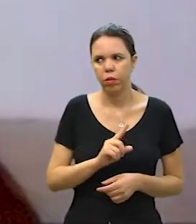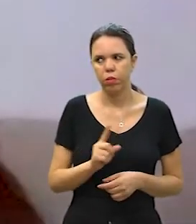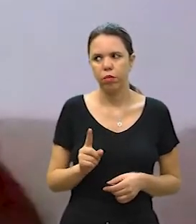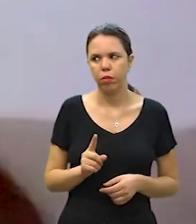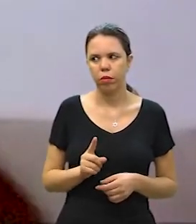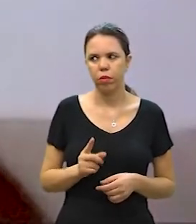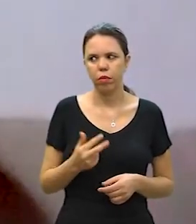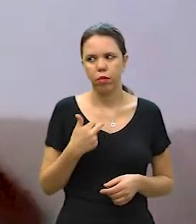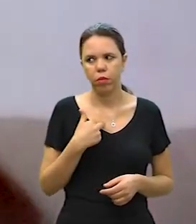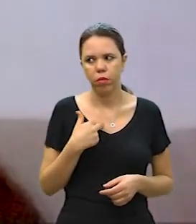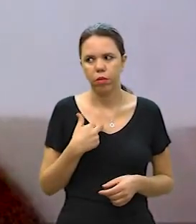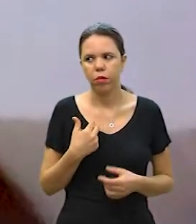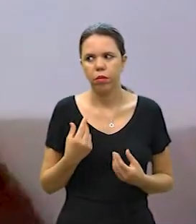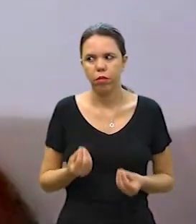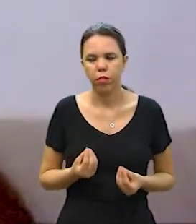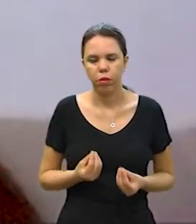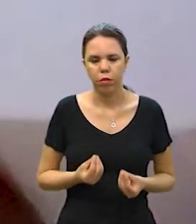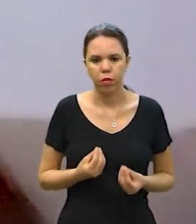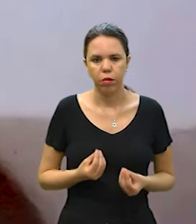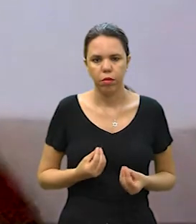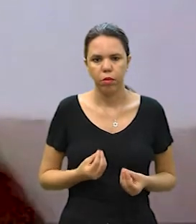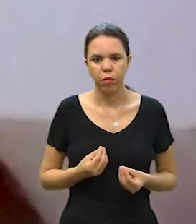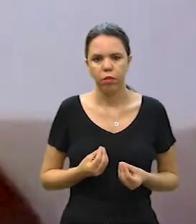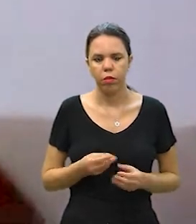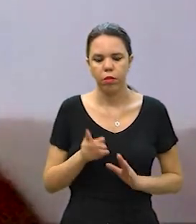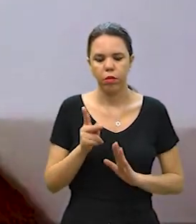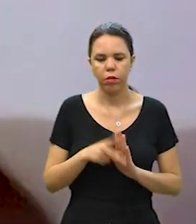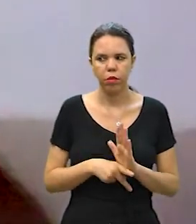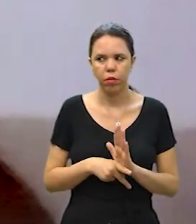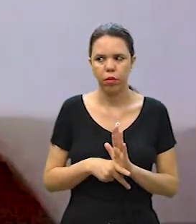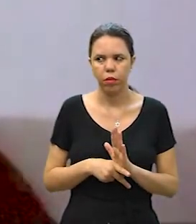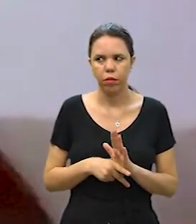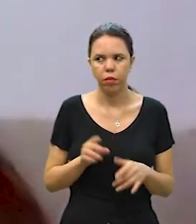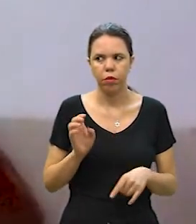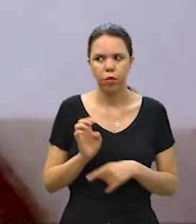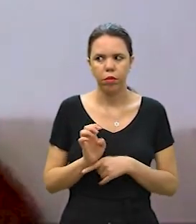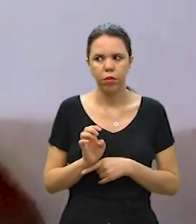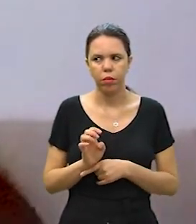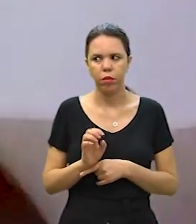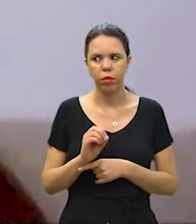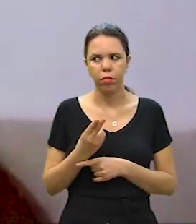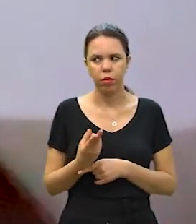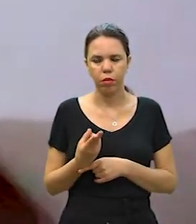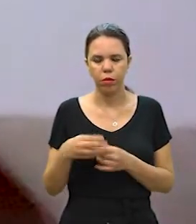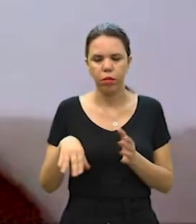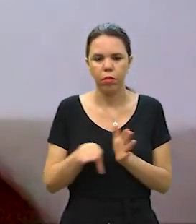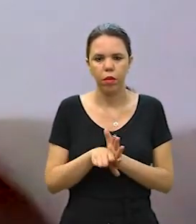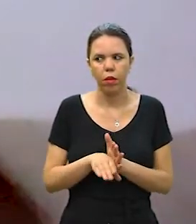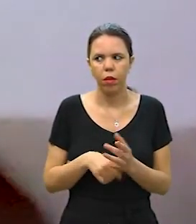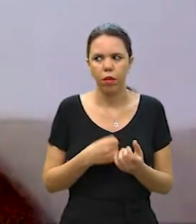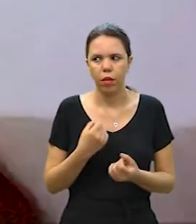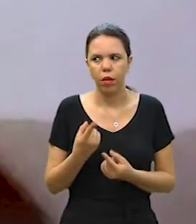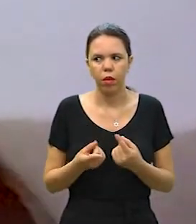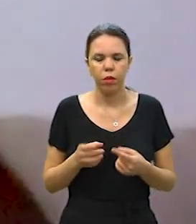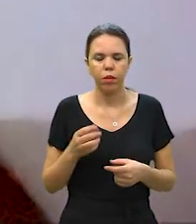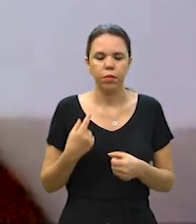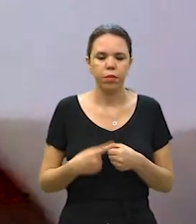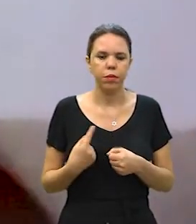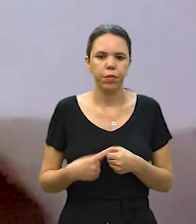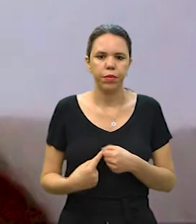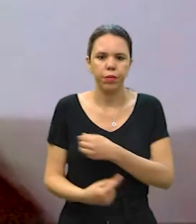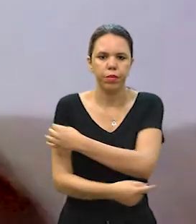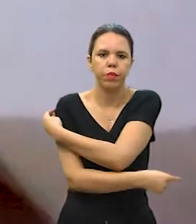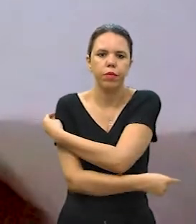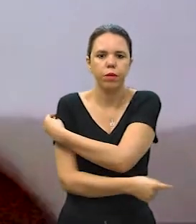não pode continuar esses projetos da rede estadual, ou que venha também algum da rede municipal, sem ouvir